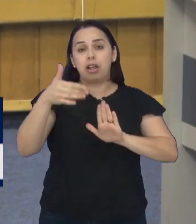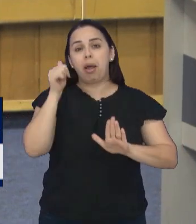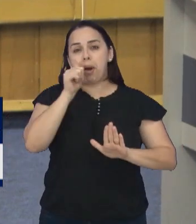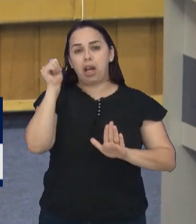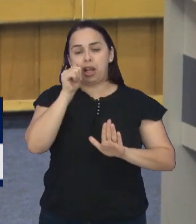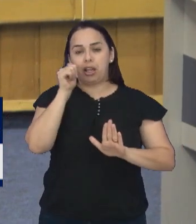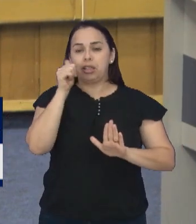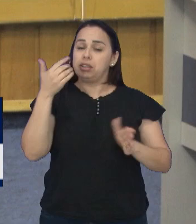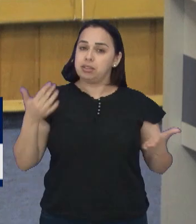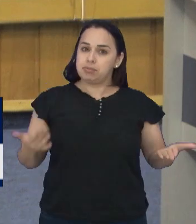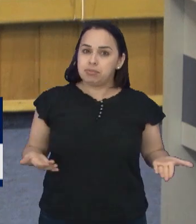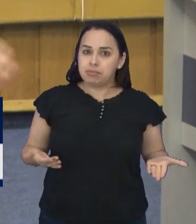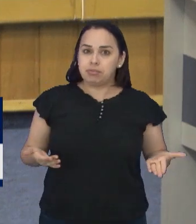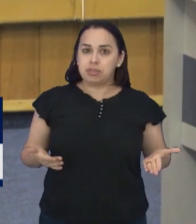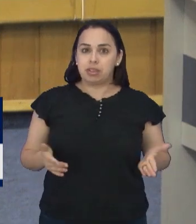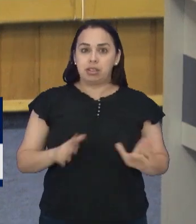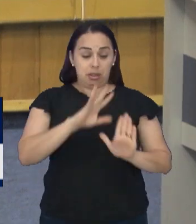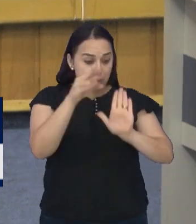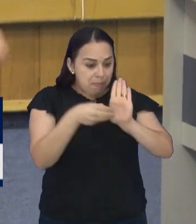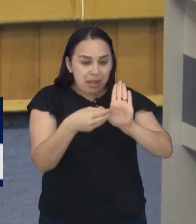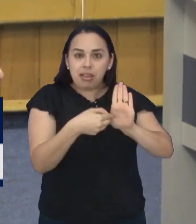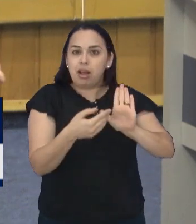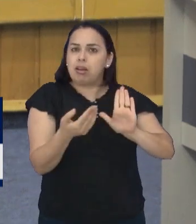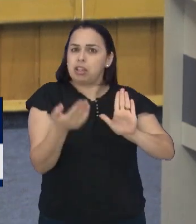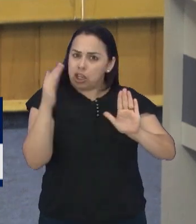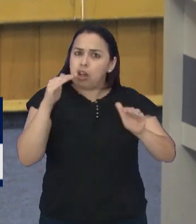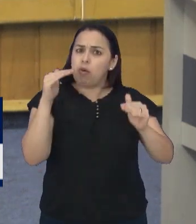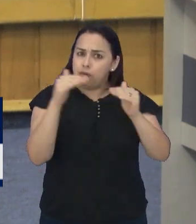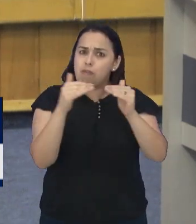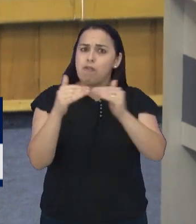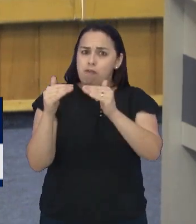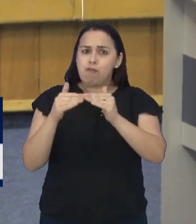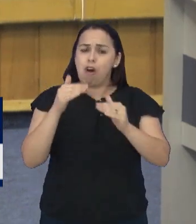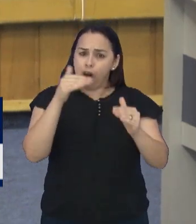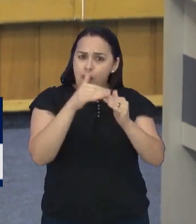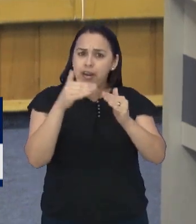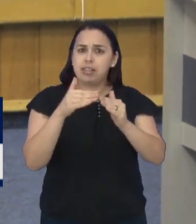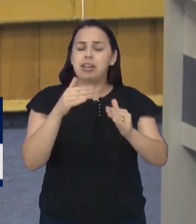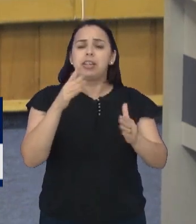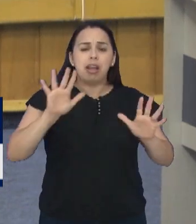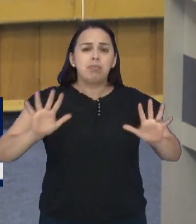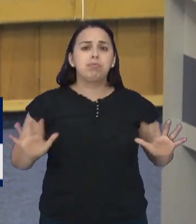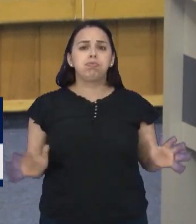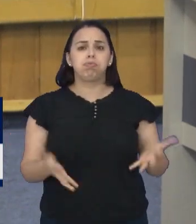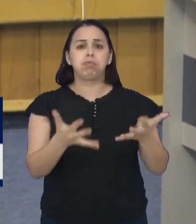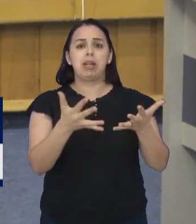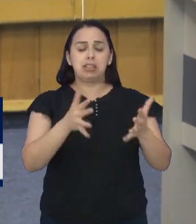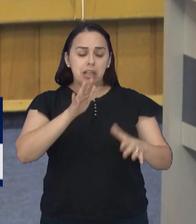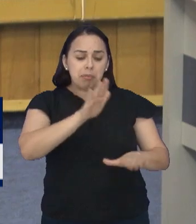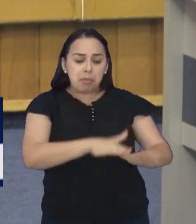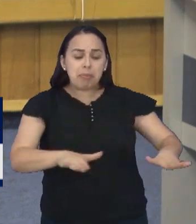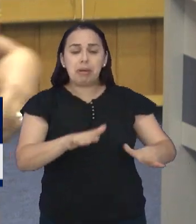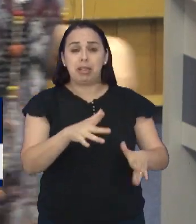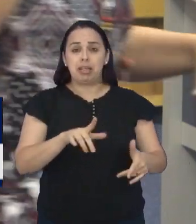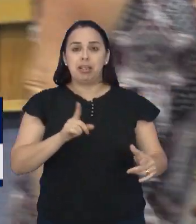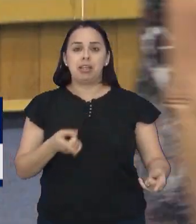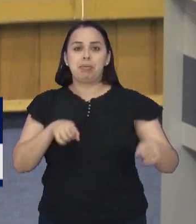que vote uma emenda como a sua favorável, né? Porque é o fortalecimento da criança e da